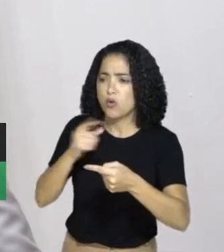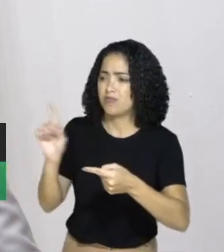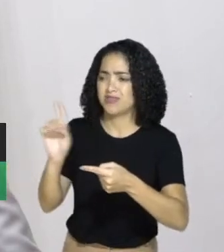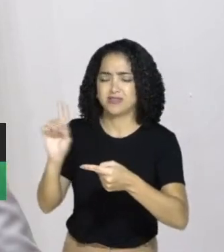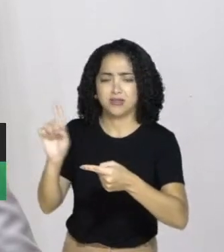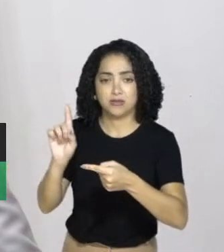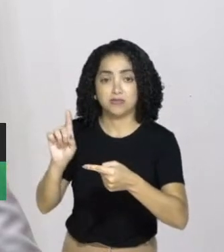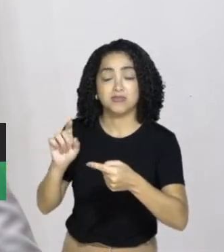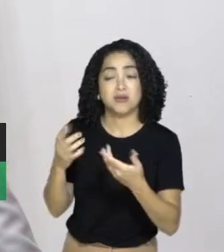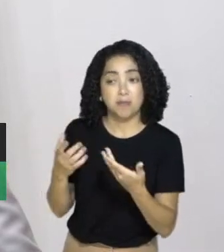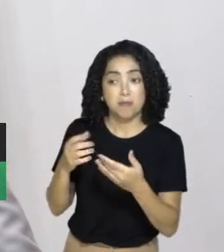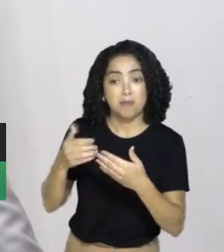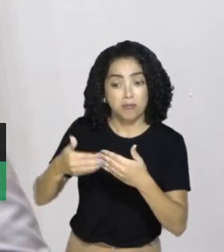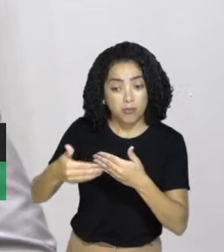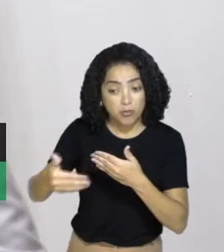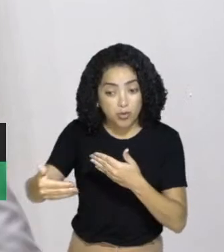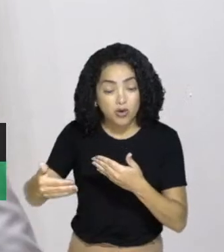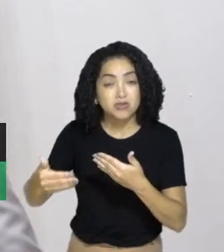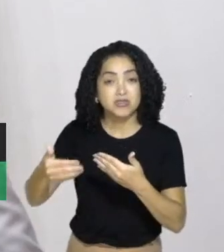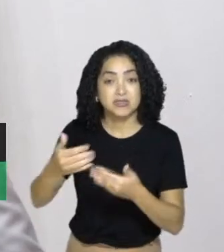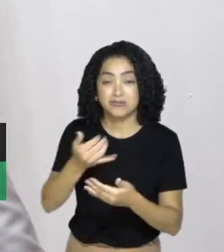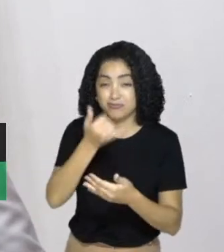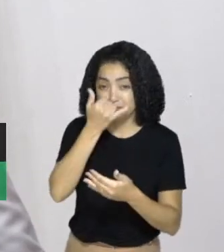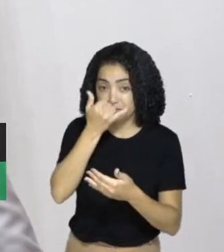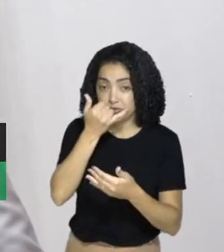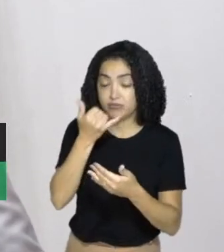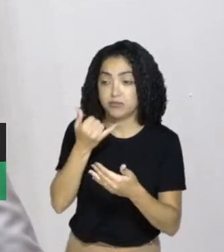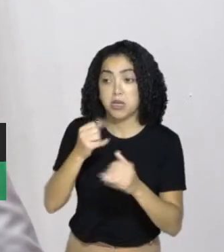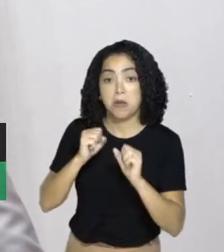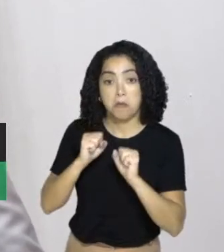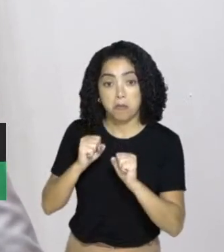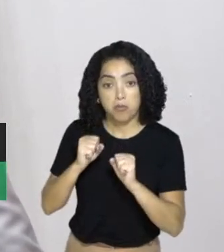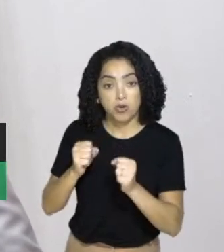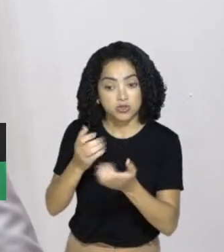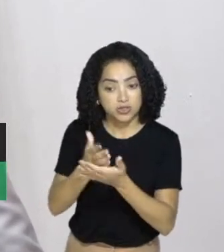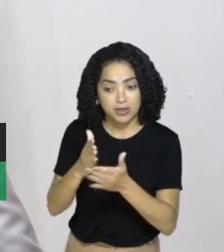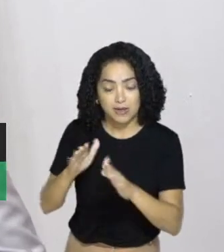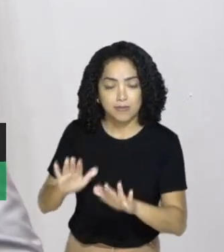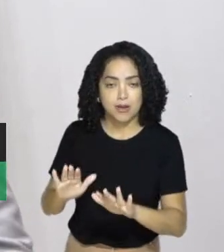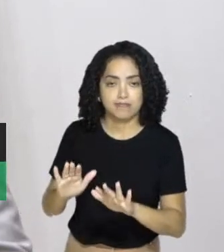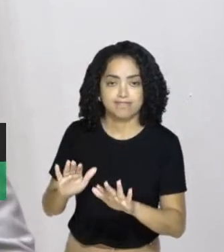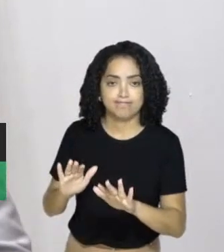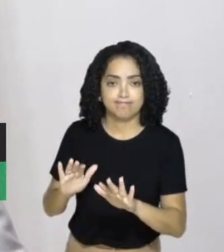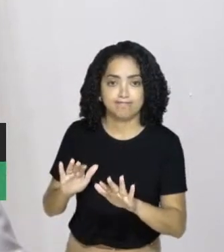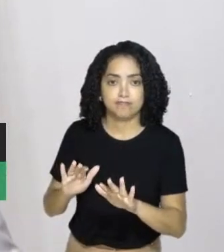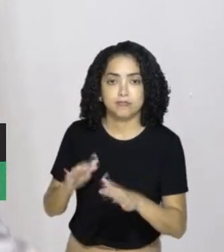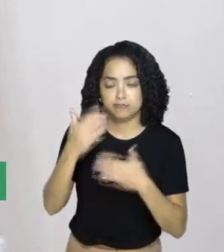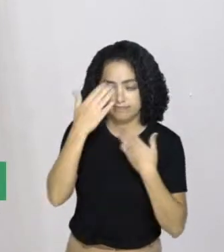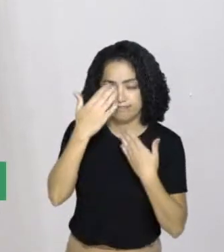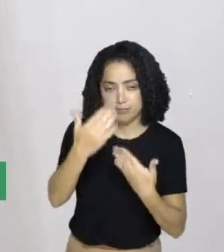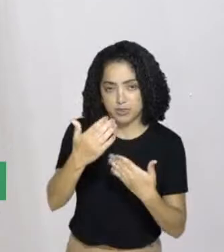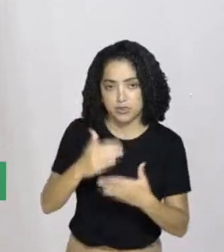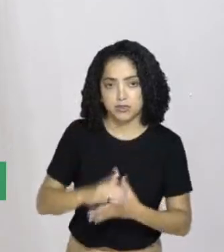machucar e pode ser que você esteja interrompendo uma carreira brilhante pela sua frente. Obrigado, presidente.